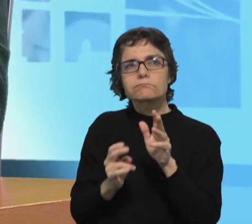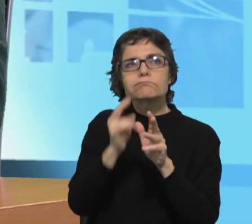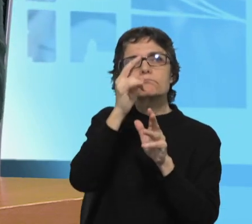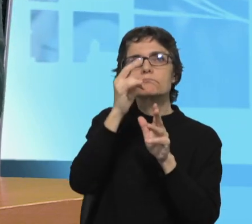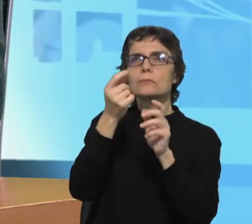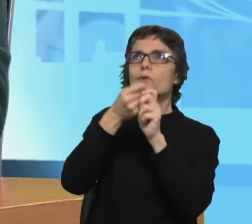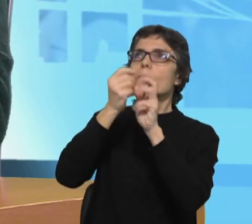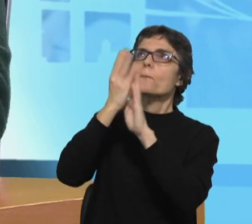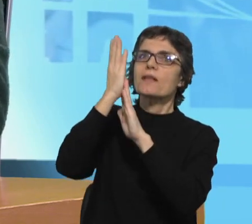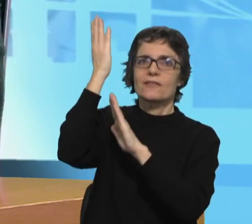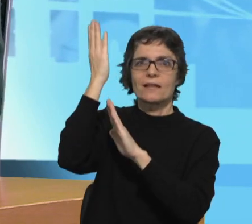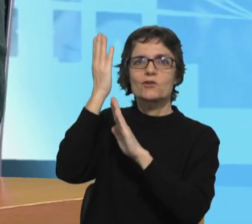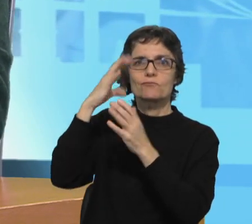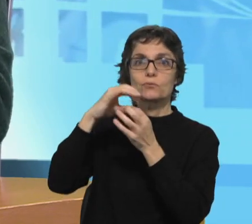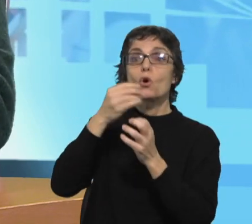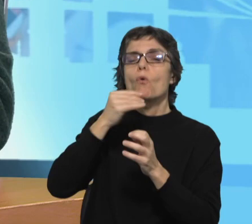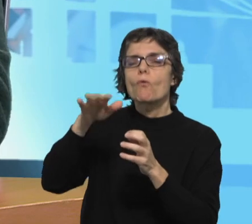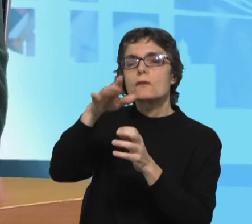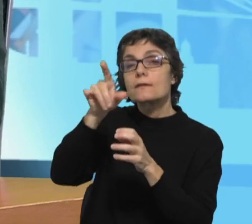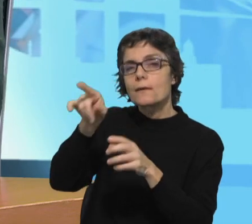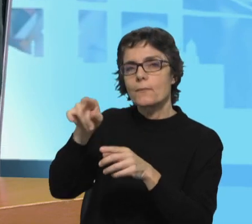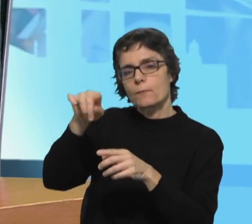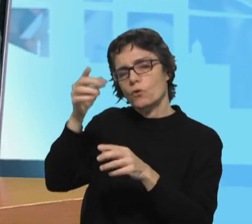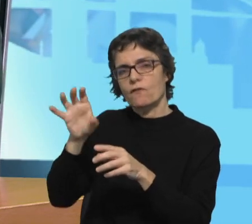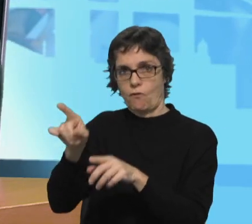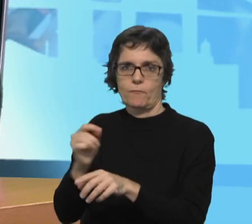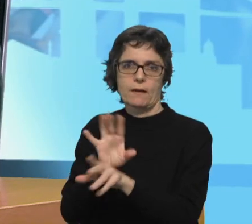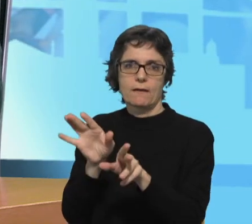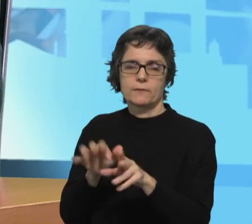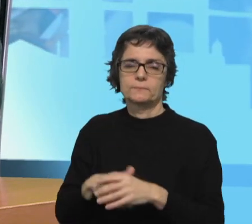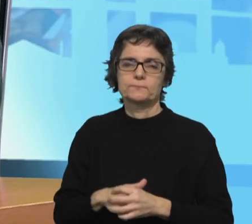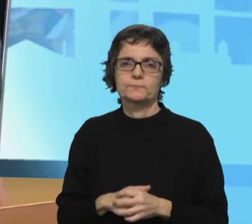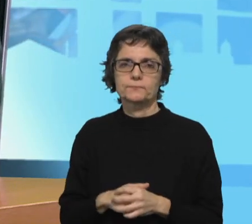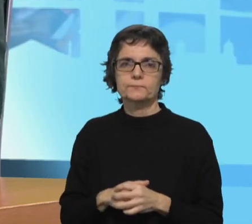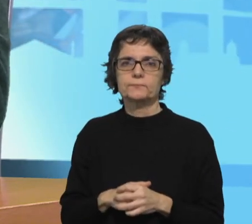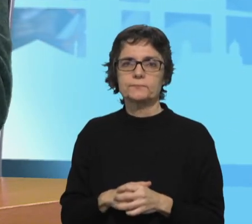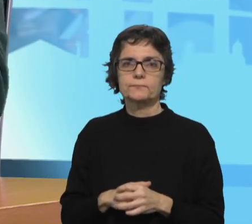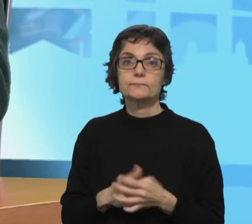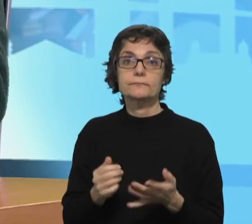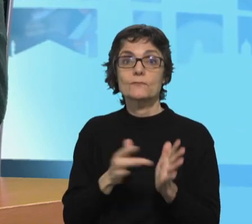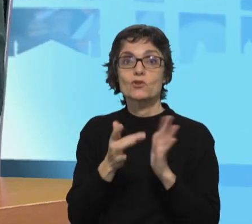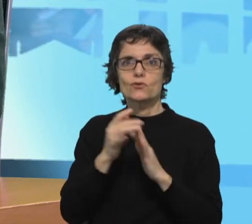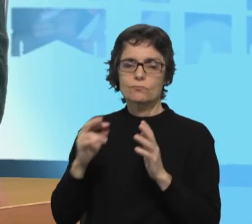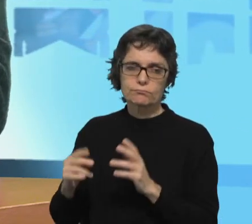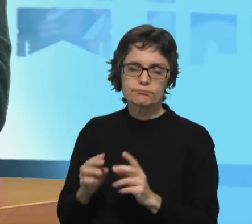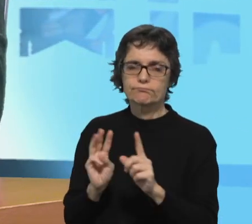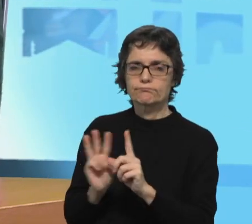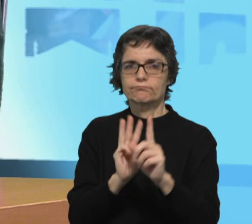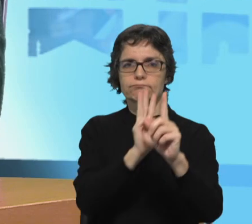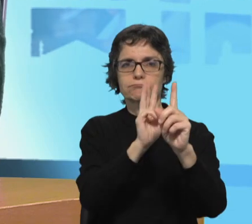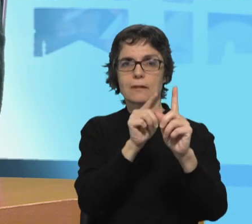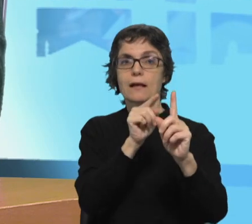com o transcendente. O deserto também, por outros motivos, enfim. Bom, então Jesus subiu ao monte e